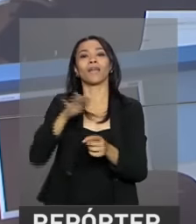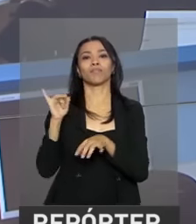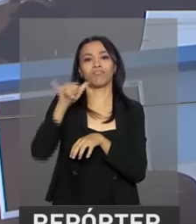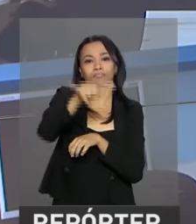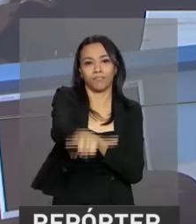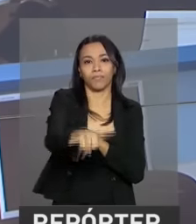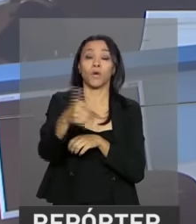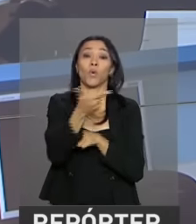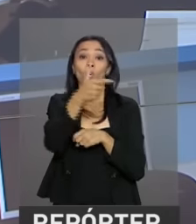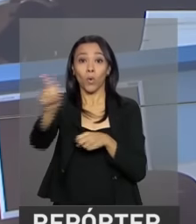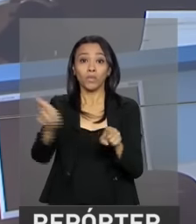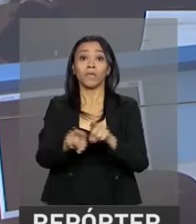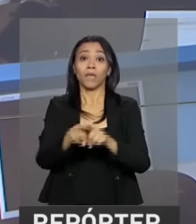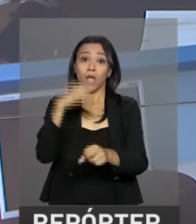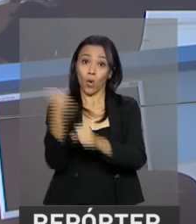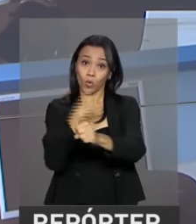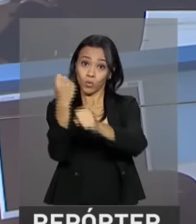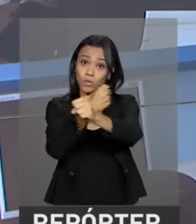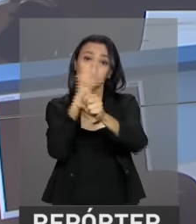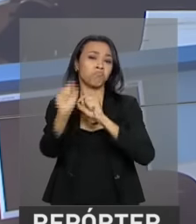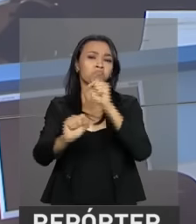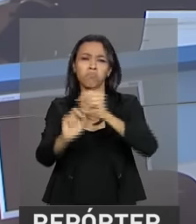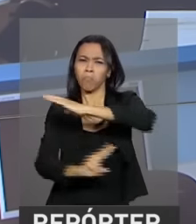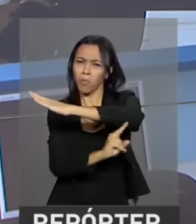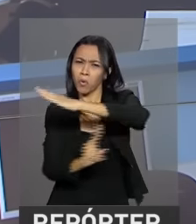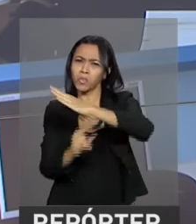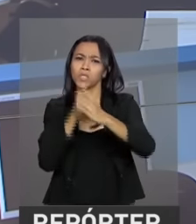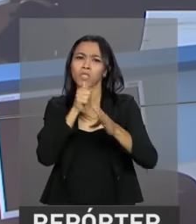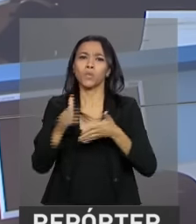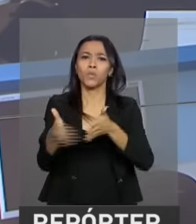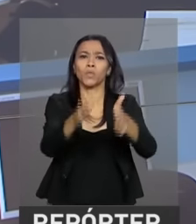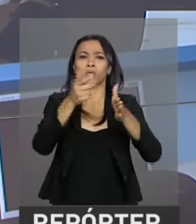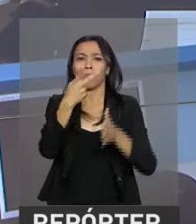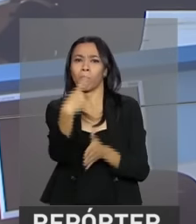O outro prevê a construção de uma ponte sobre o Rio Paraguai.